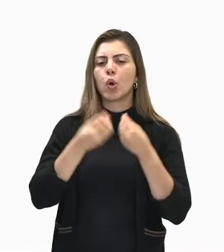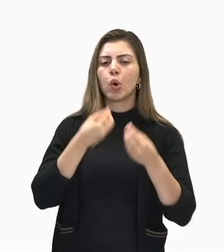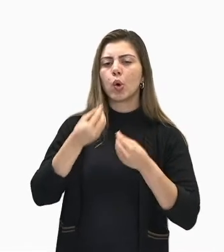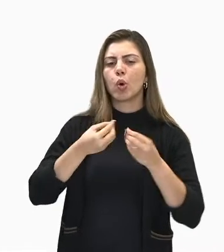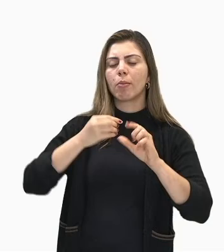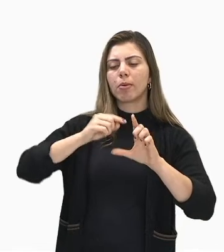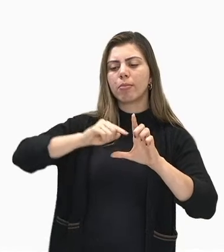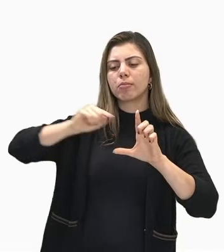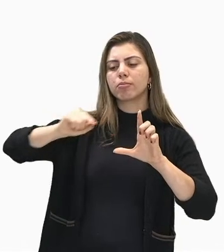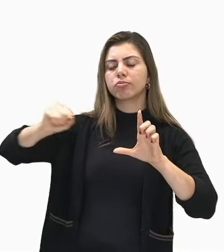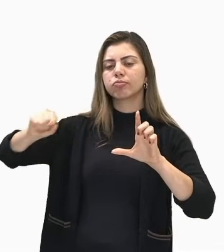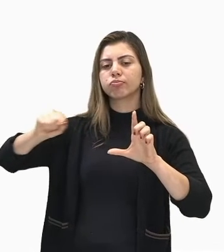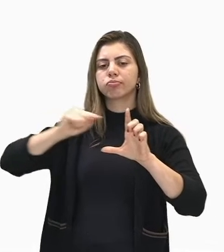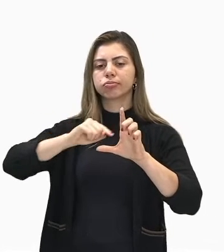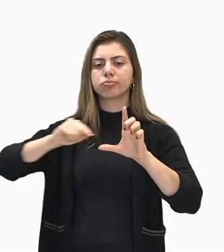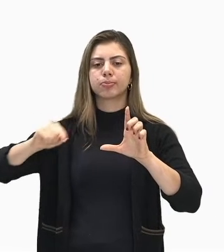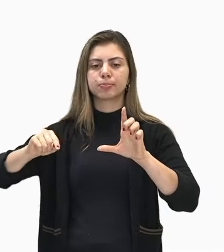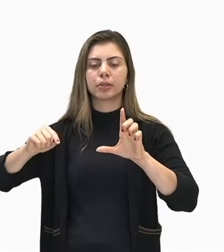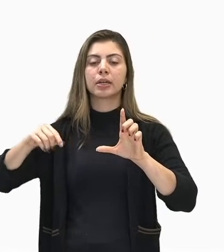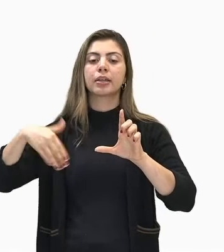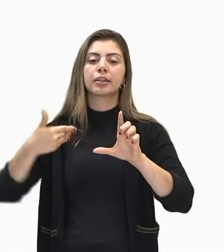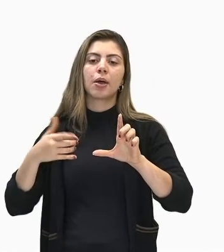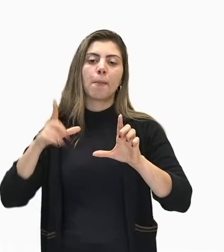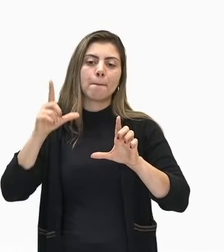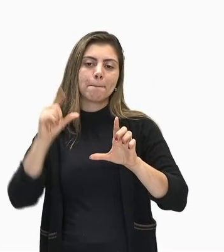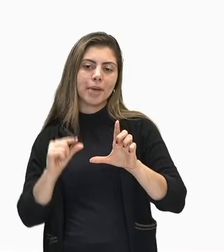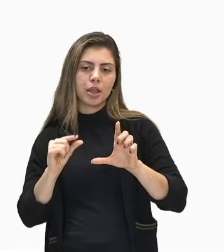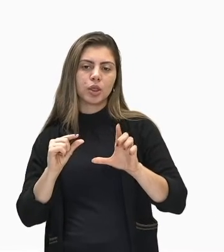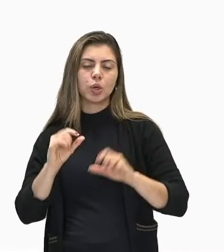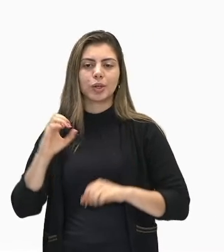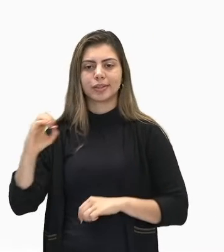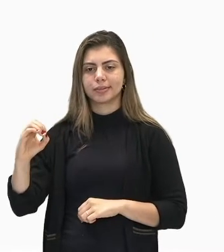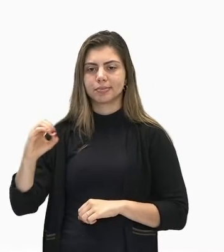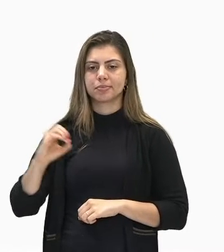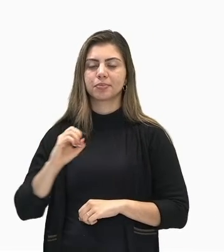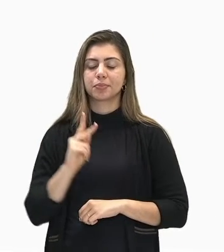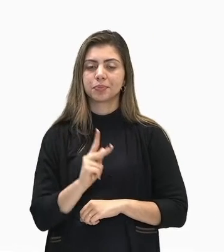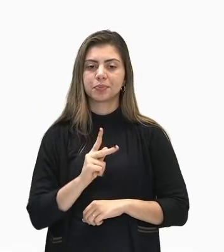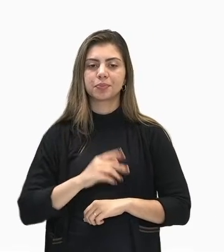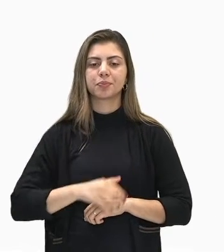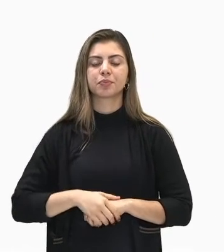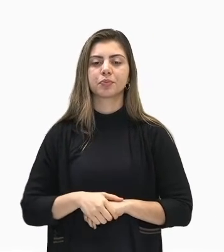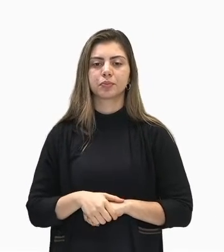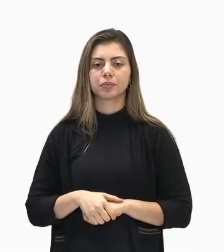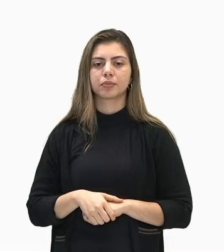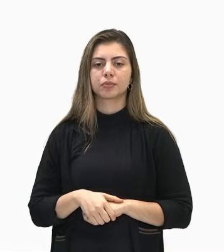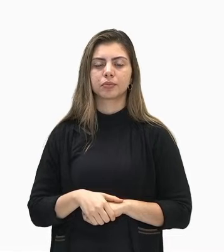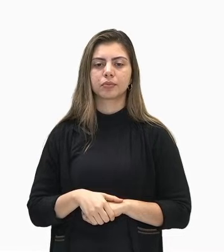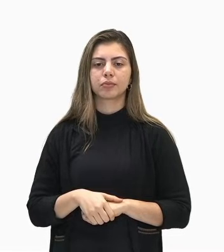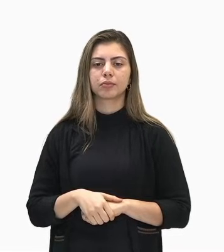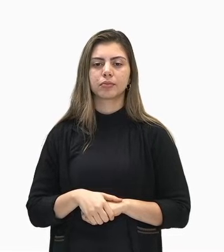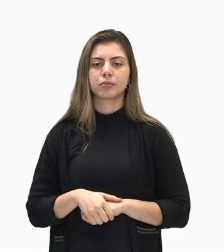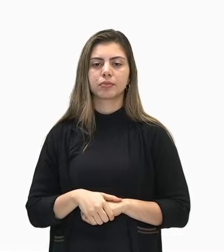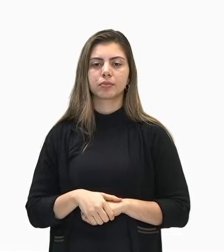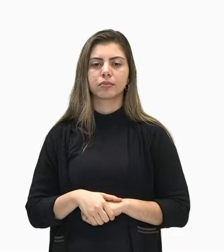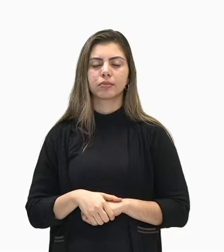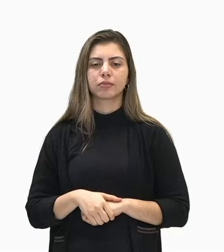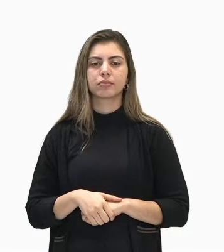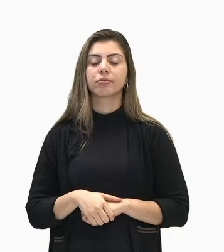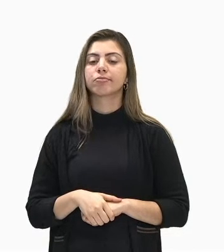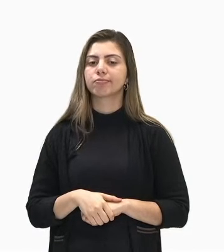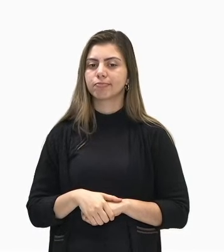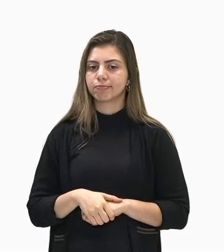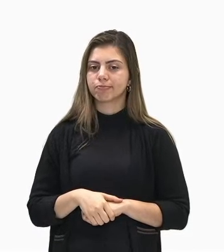vai ser menor que zero, ok? E, novamente,